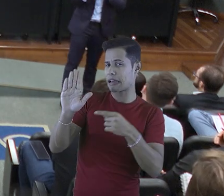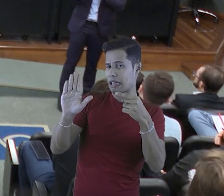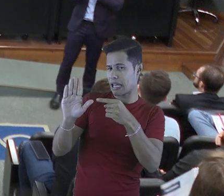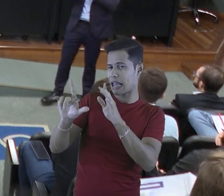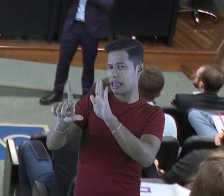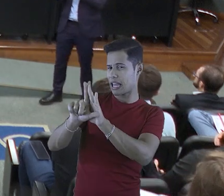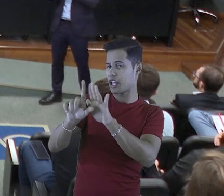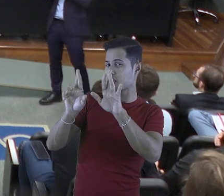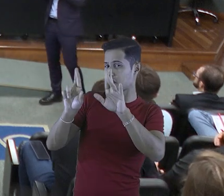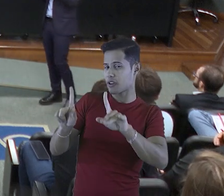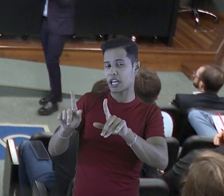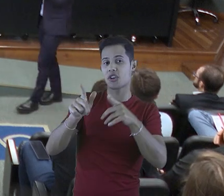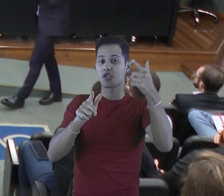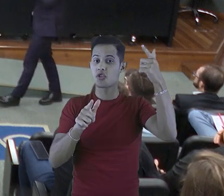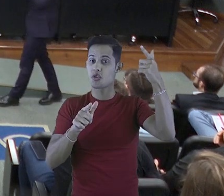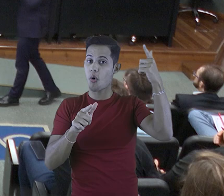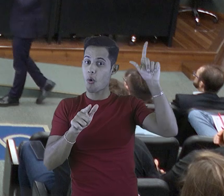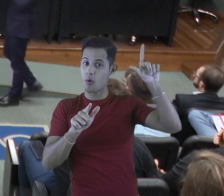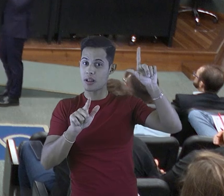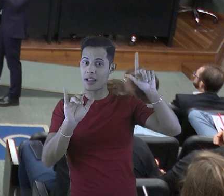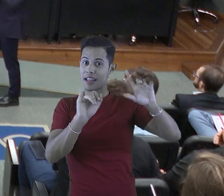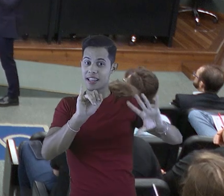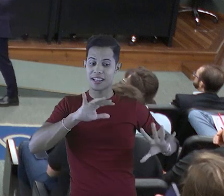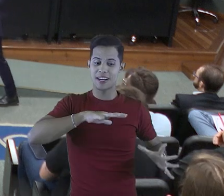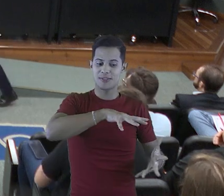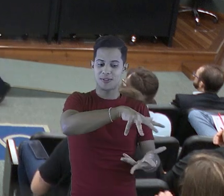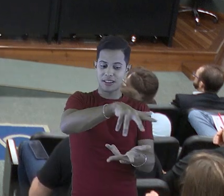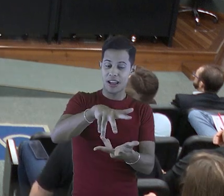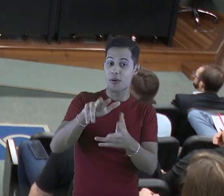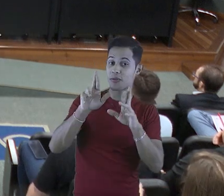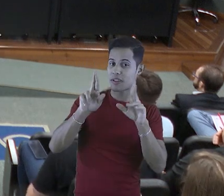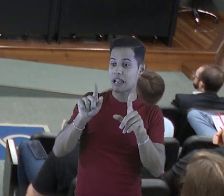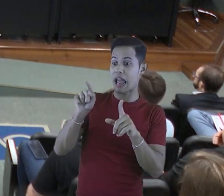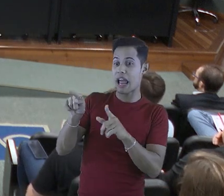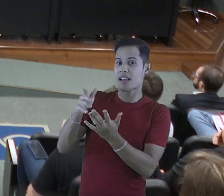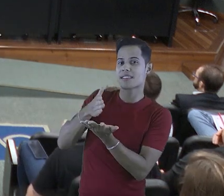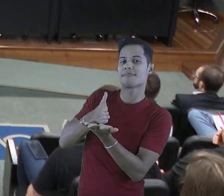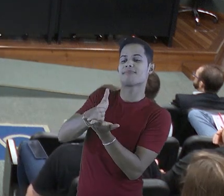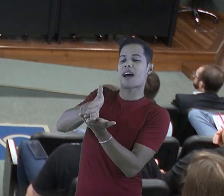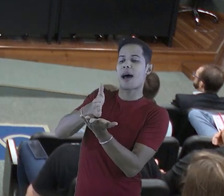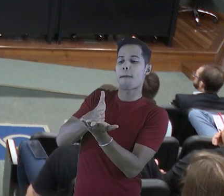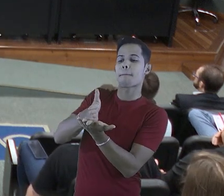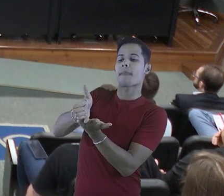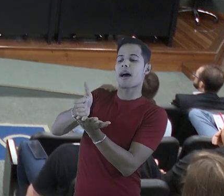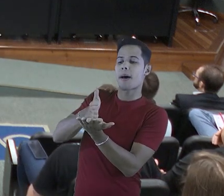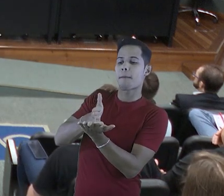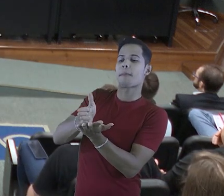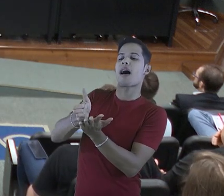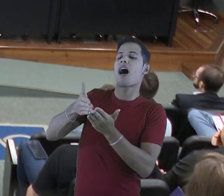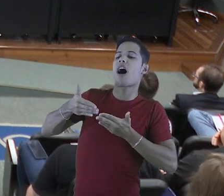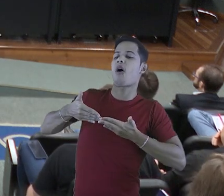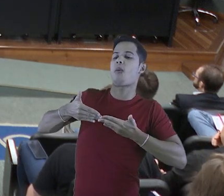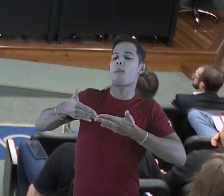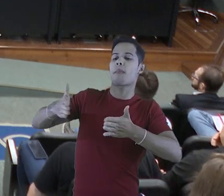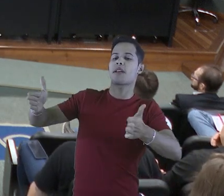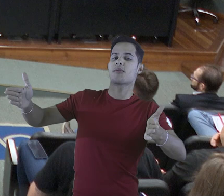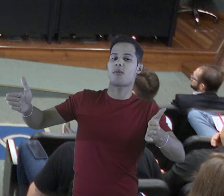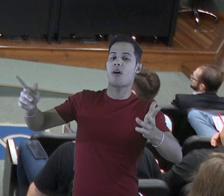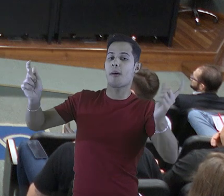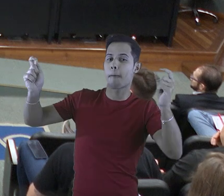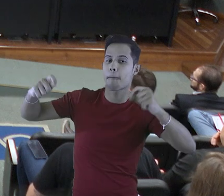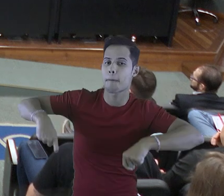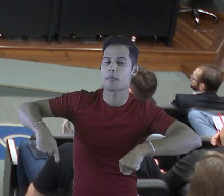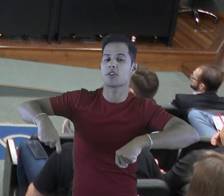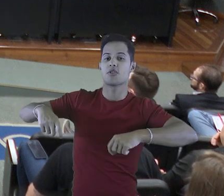outras legislações internacionais, ela ampliou a possibilidade de atingimento desses